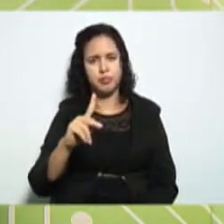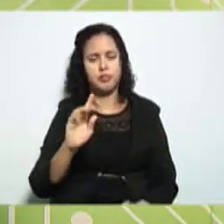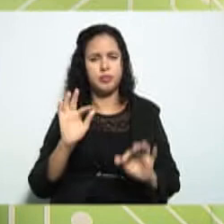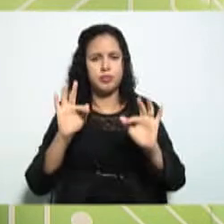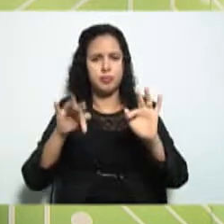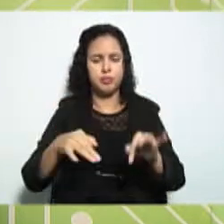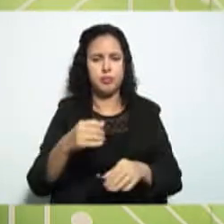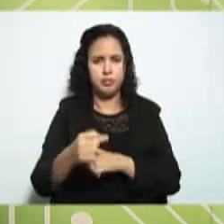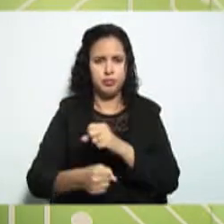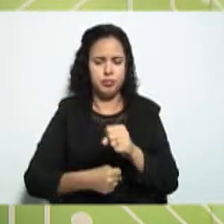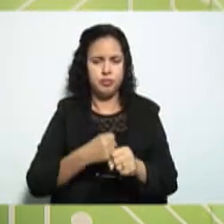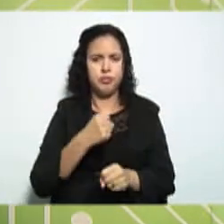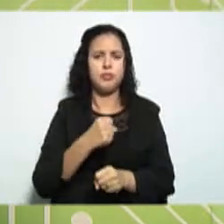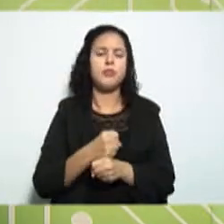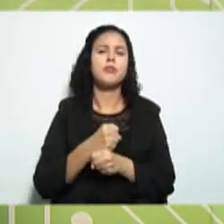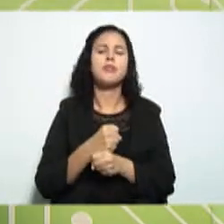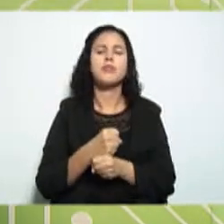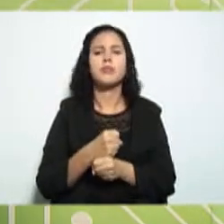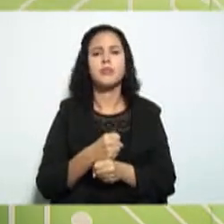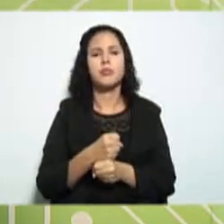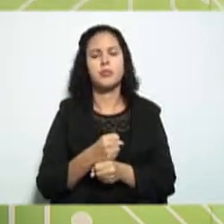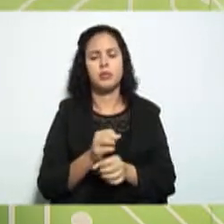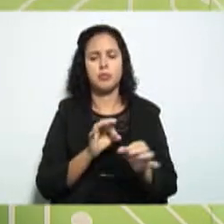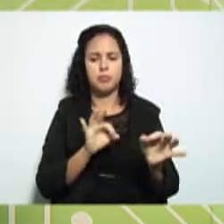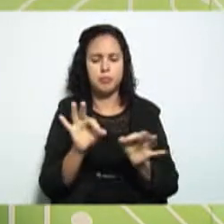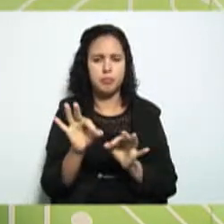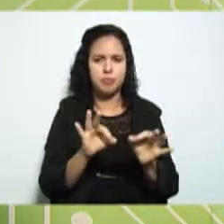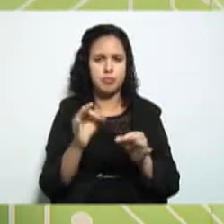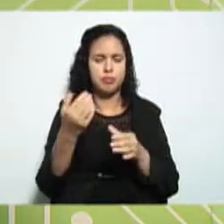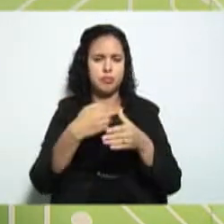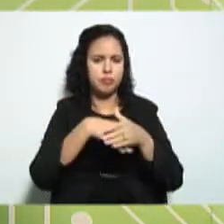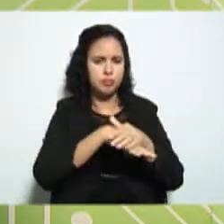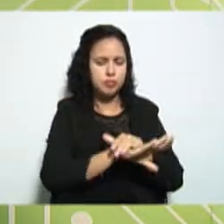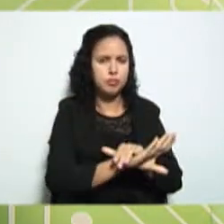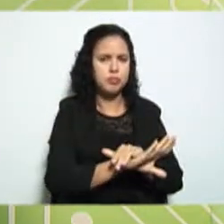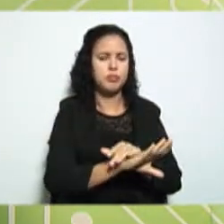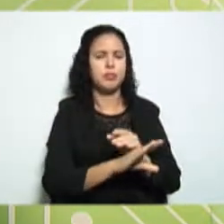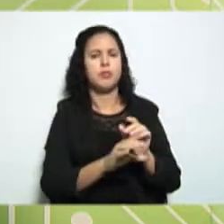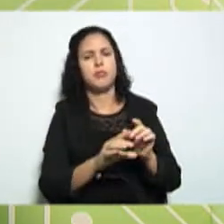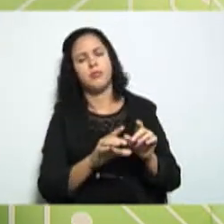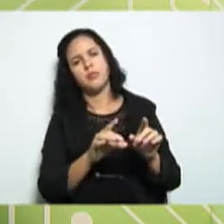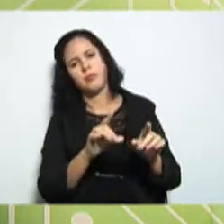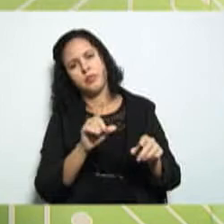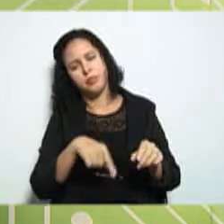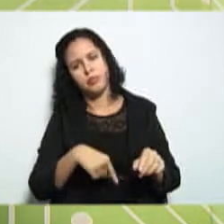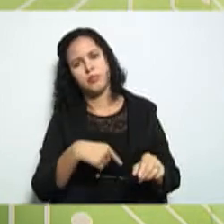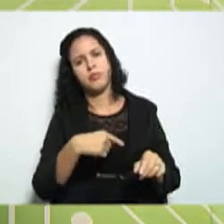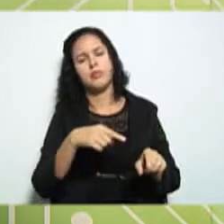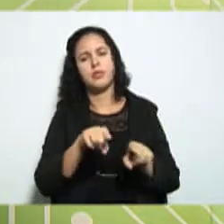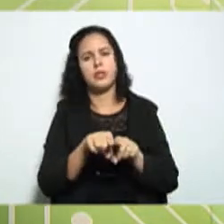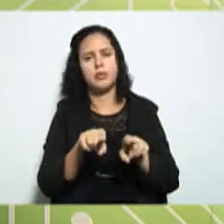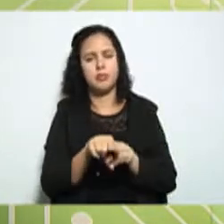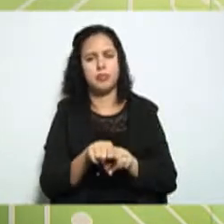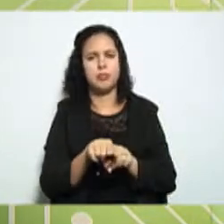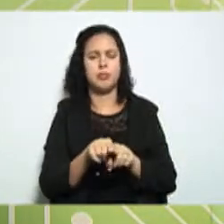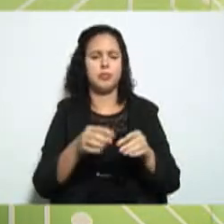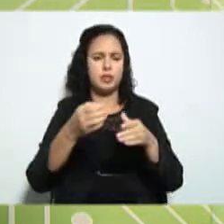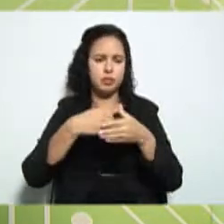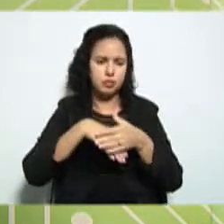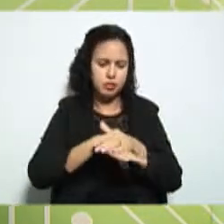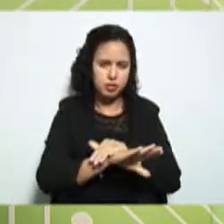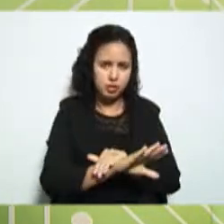sobras, ela faz o fundo de reserva, faz o fundo com tema educacional e depois disso o restante, 85% das